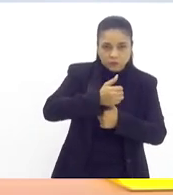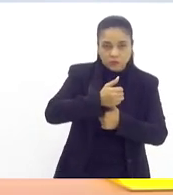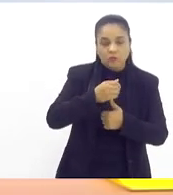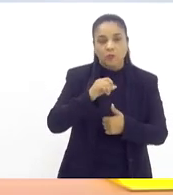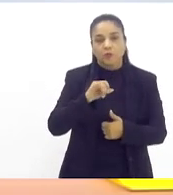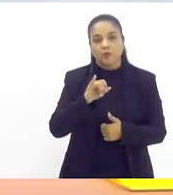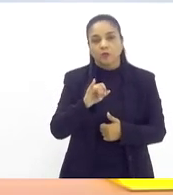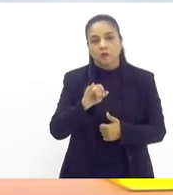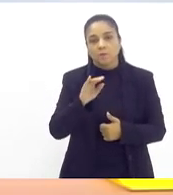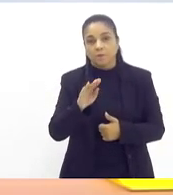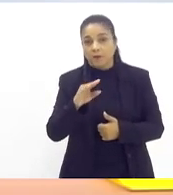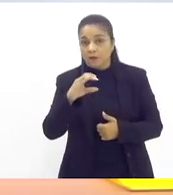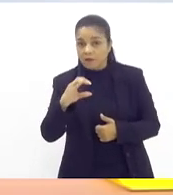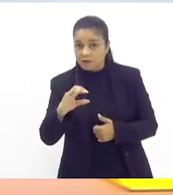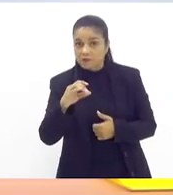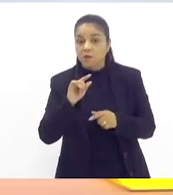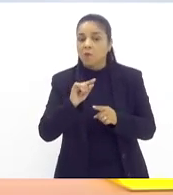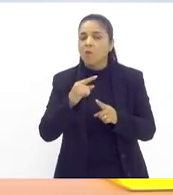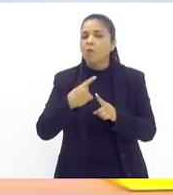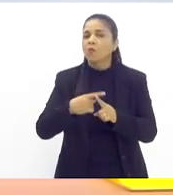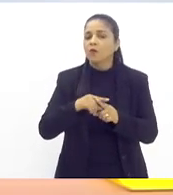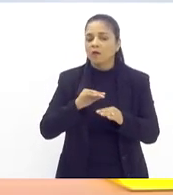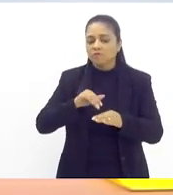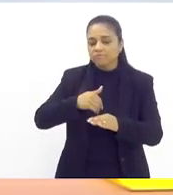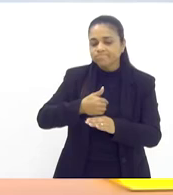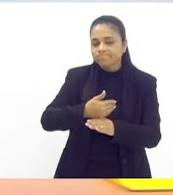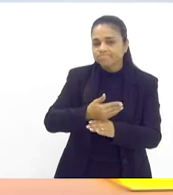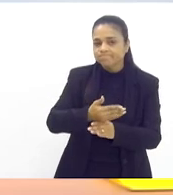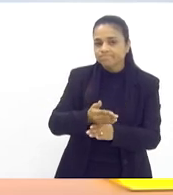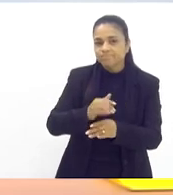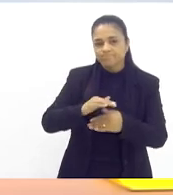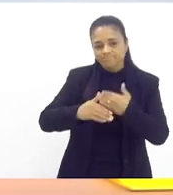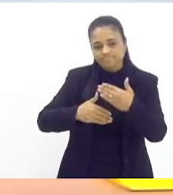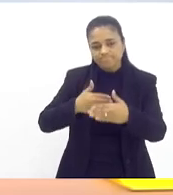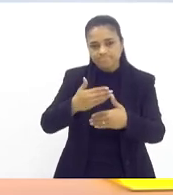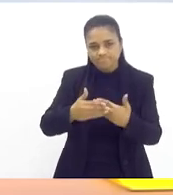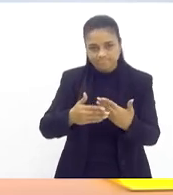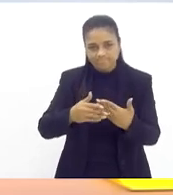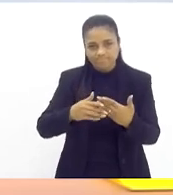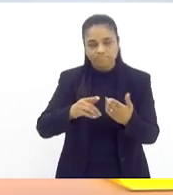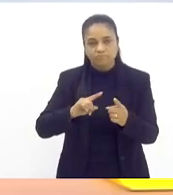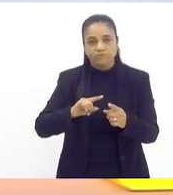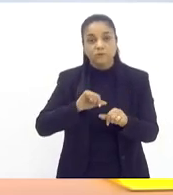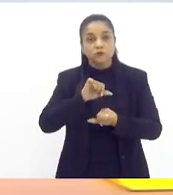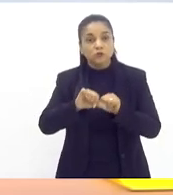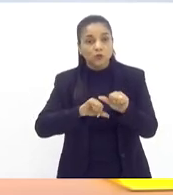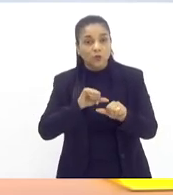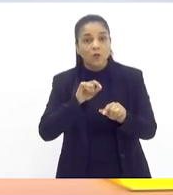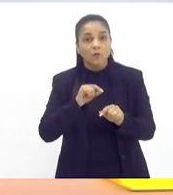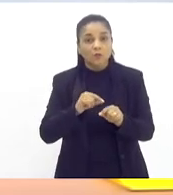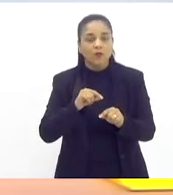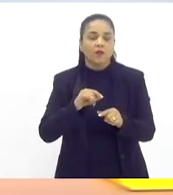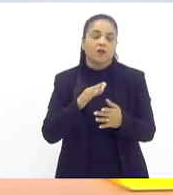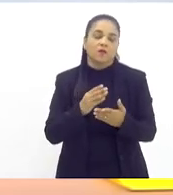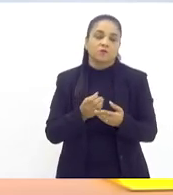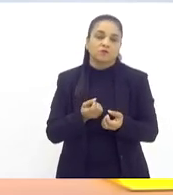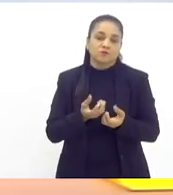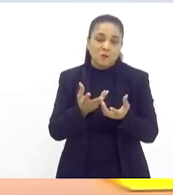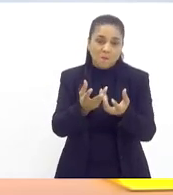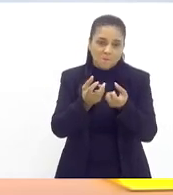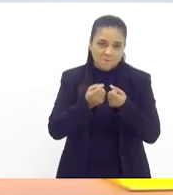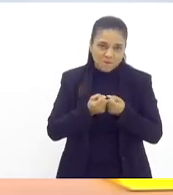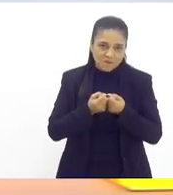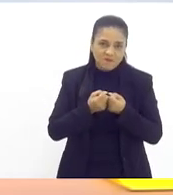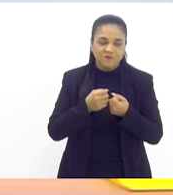mais tarde essa transição? Esse é um ponto relevante. Porque tem uma questão que é os benefícios fiscais concedidos no âmbito